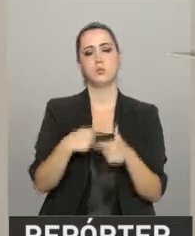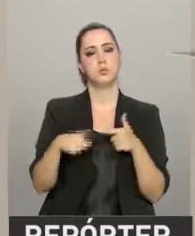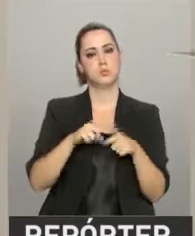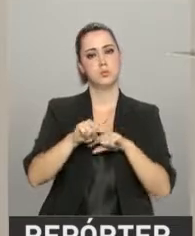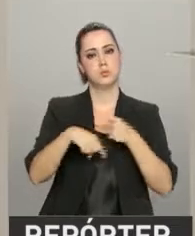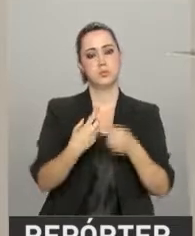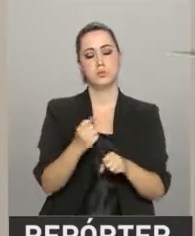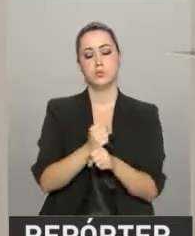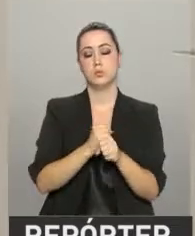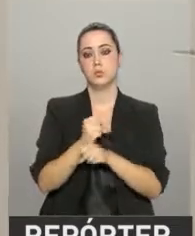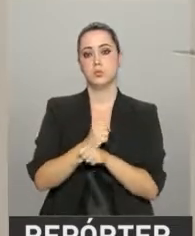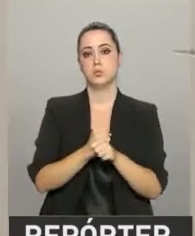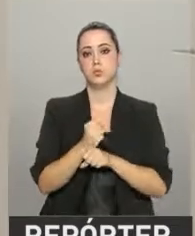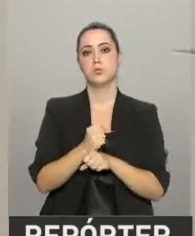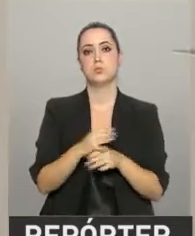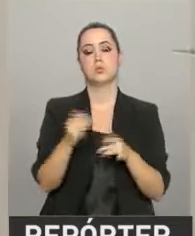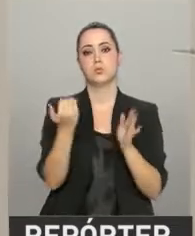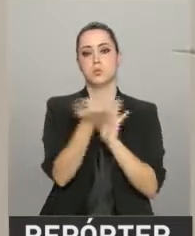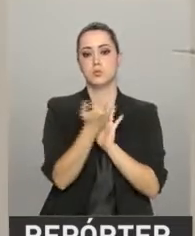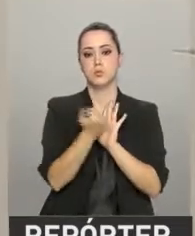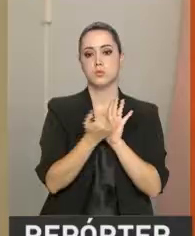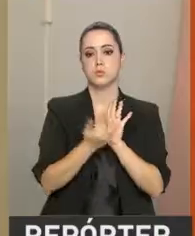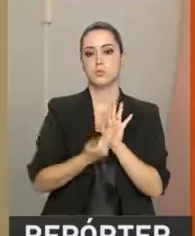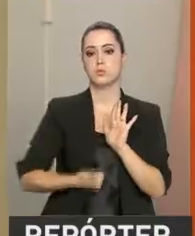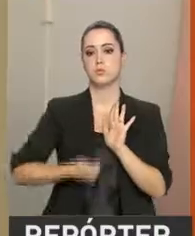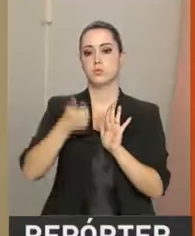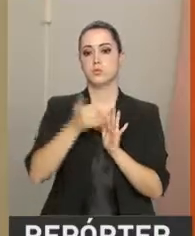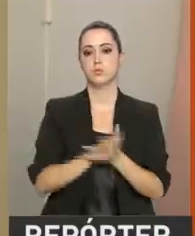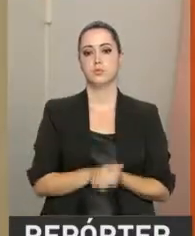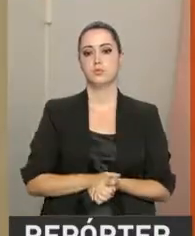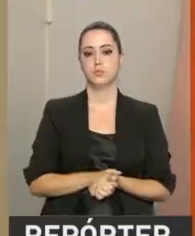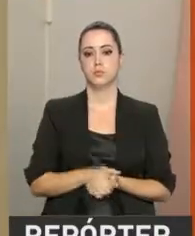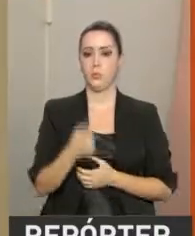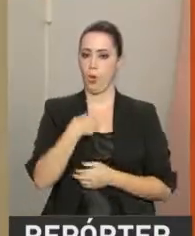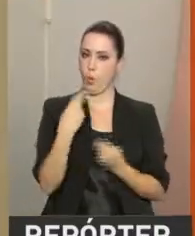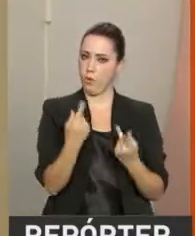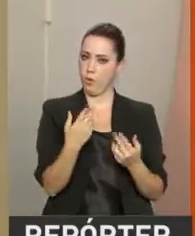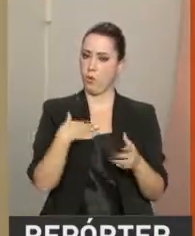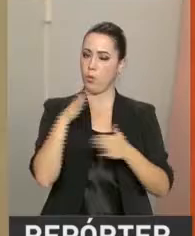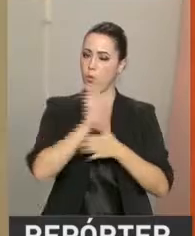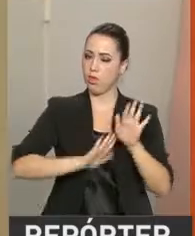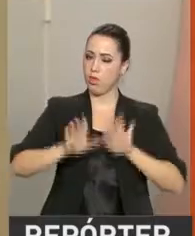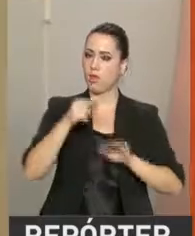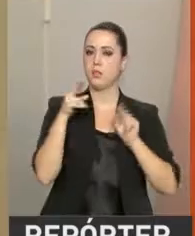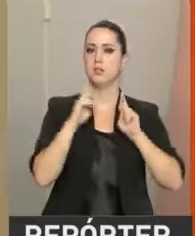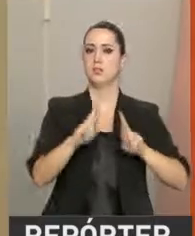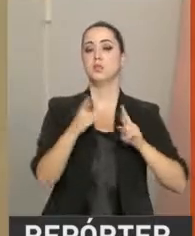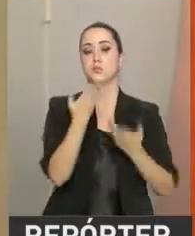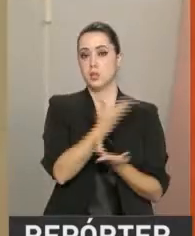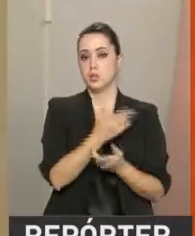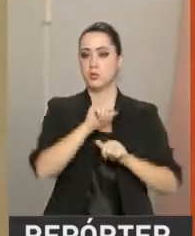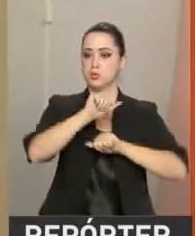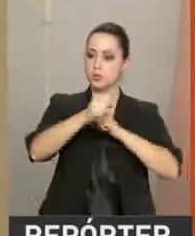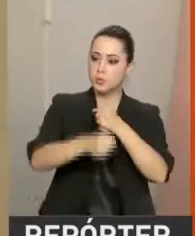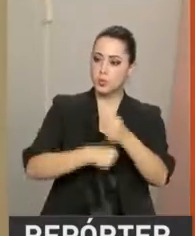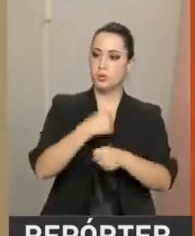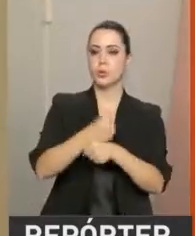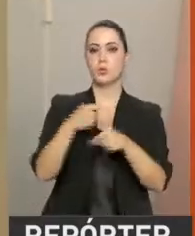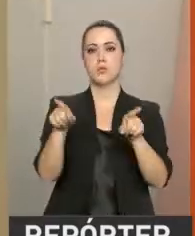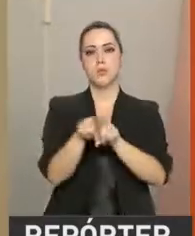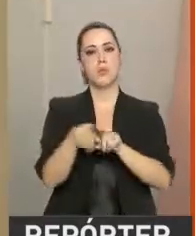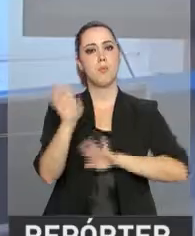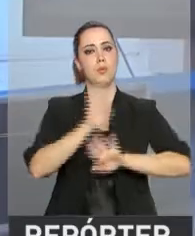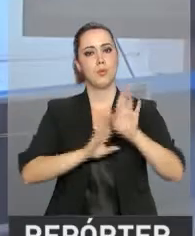seguinte o programa tem o êxito esperado do jeito que eu fui idéia espero que ele excluírem também para o próximo ano também